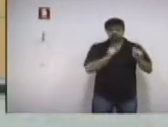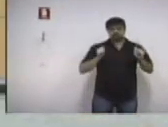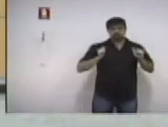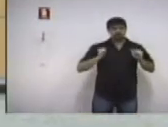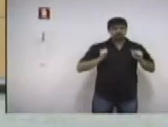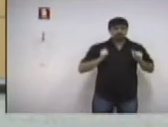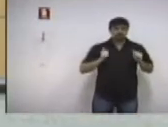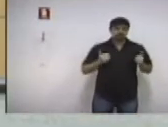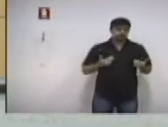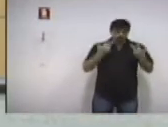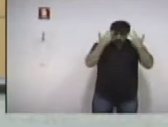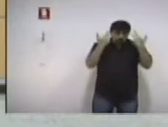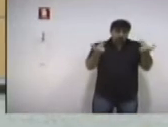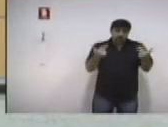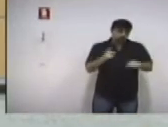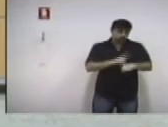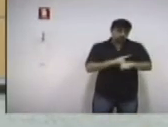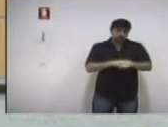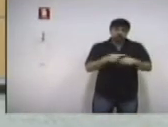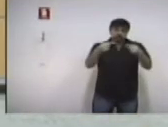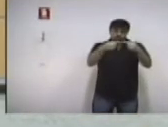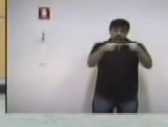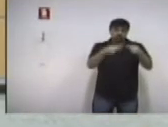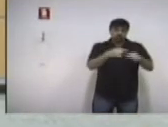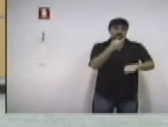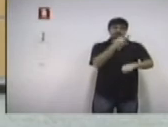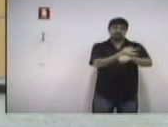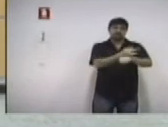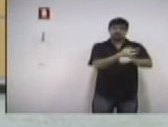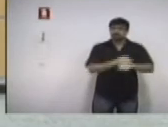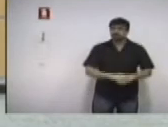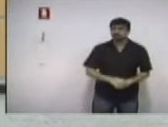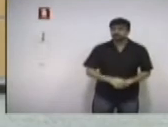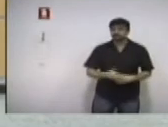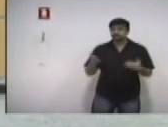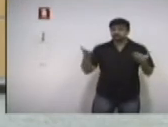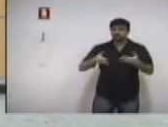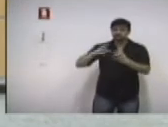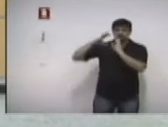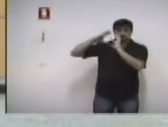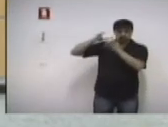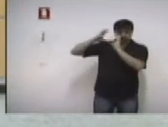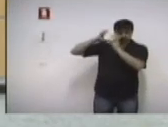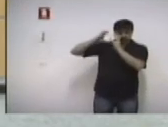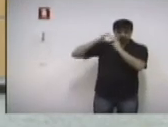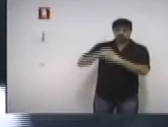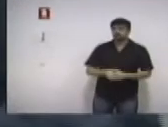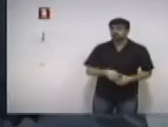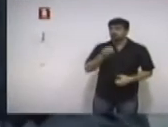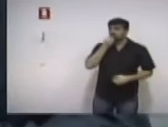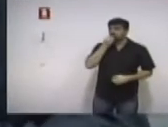o vereador Zé coco Oi boa noite seu presidente